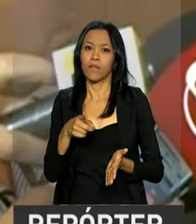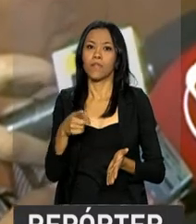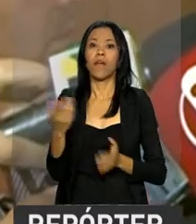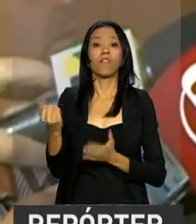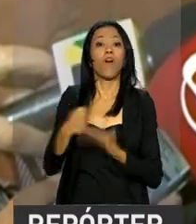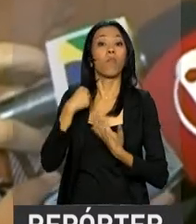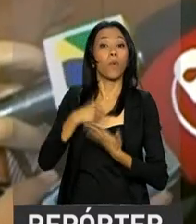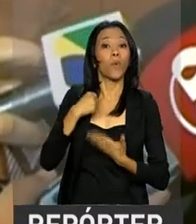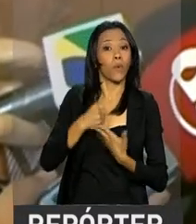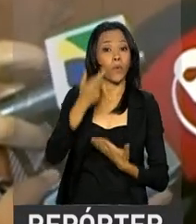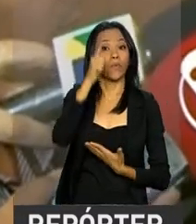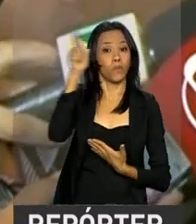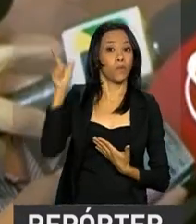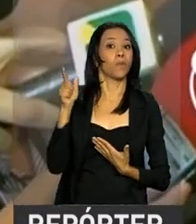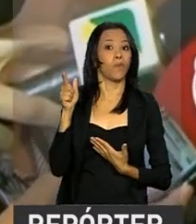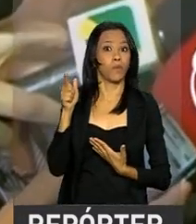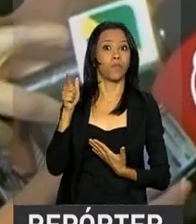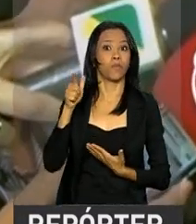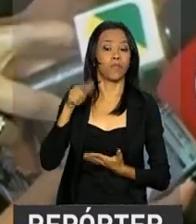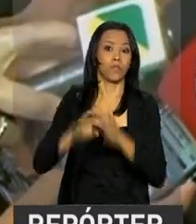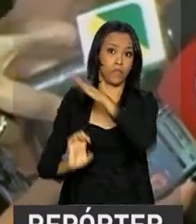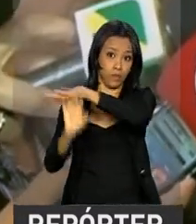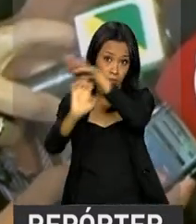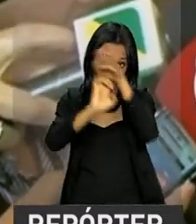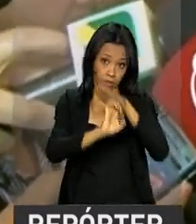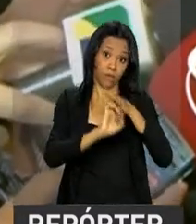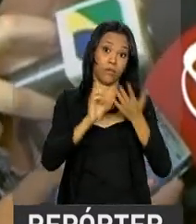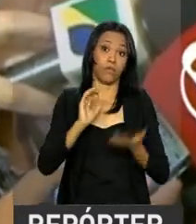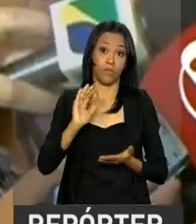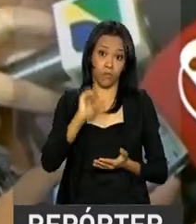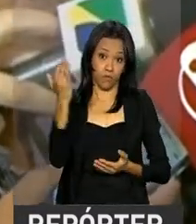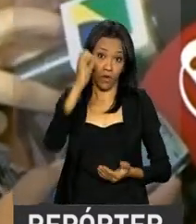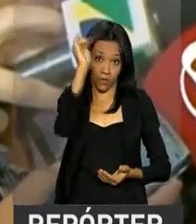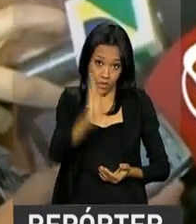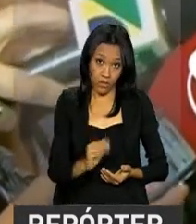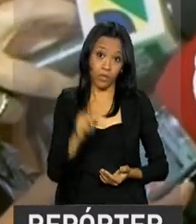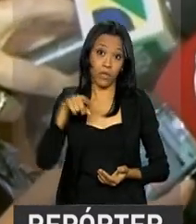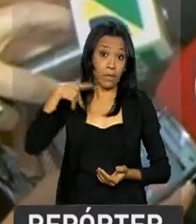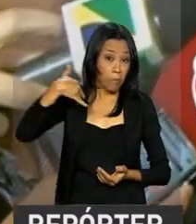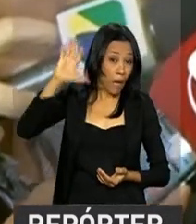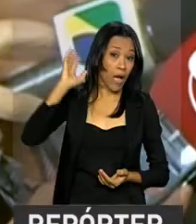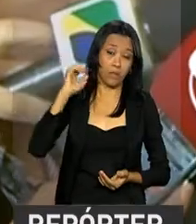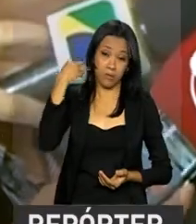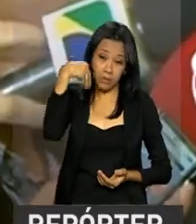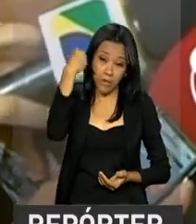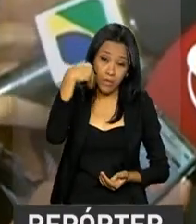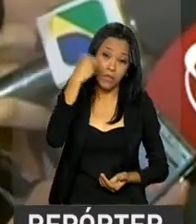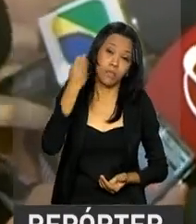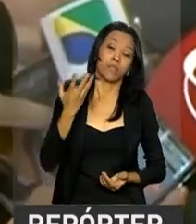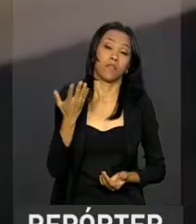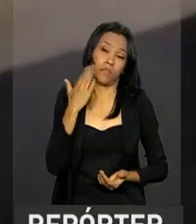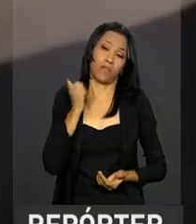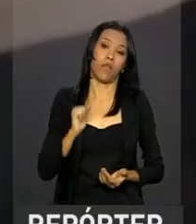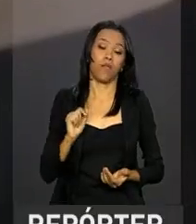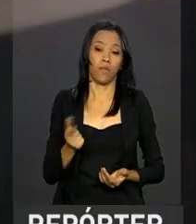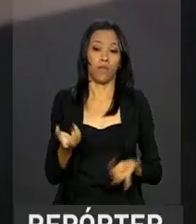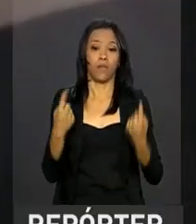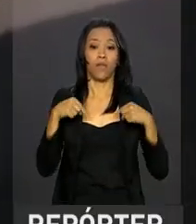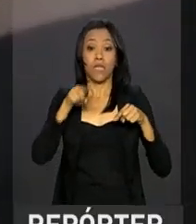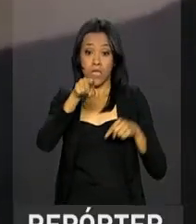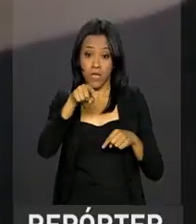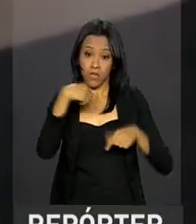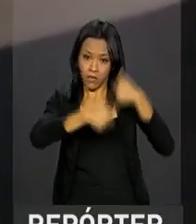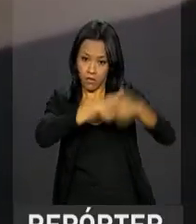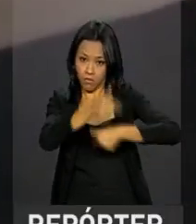cooperação com as planilhas das agências americanas da união europeia só têm mais experiência e trato dessa matéria na operação